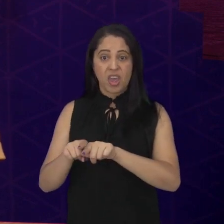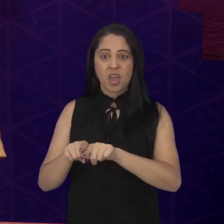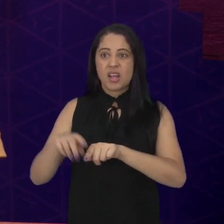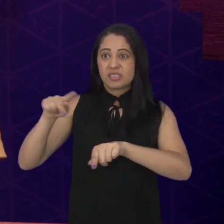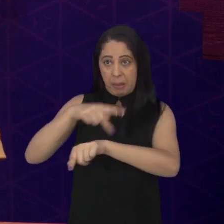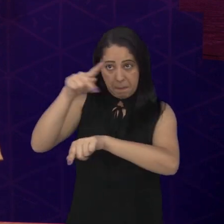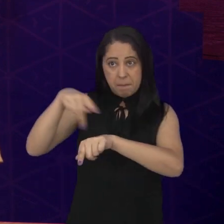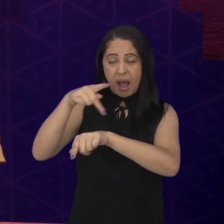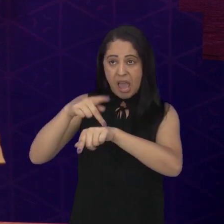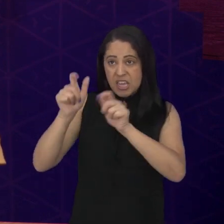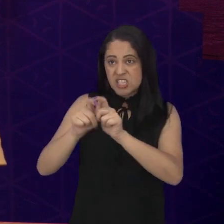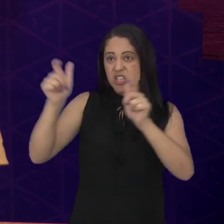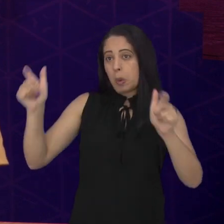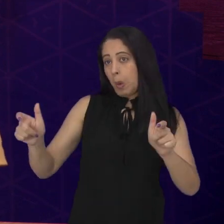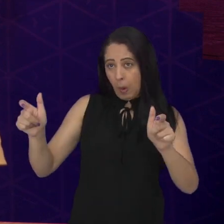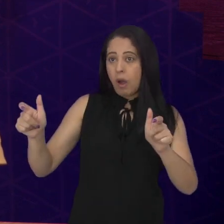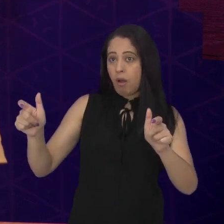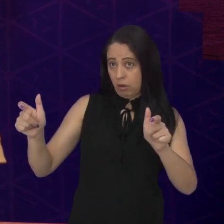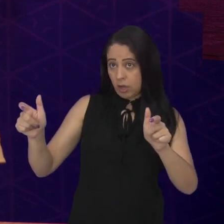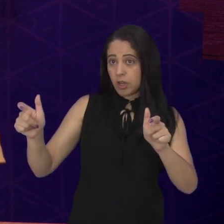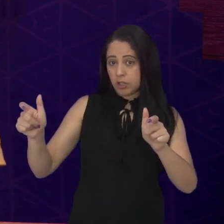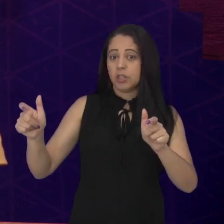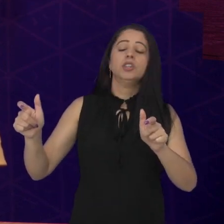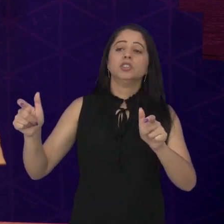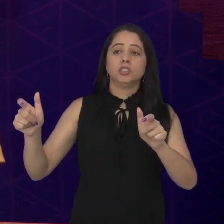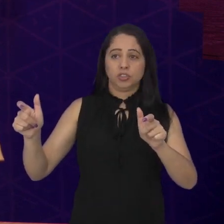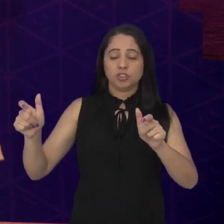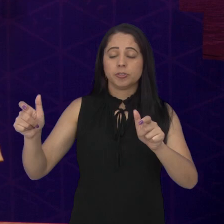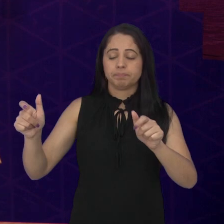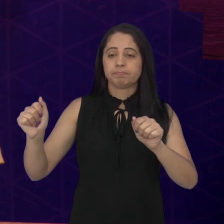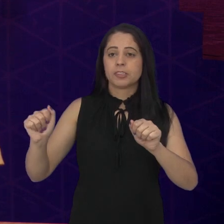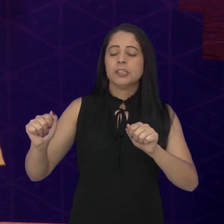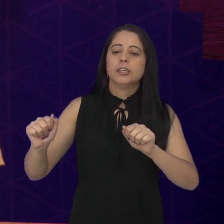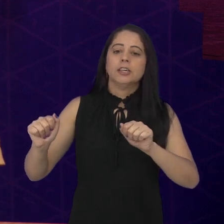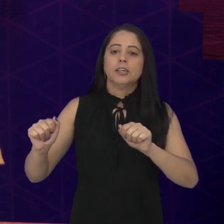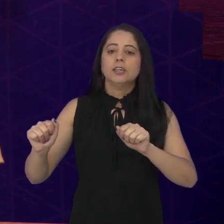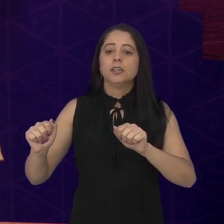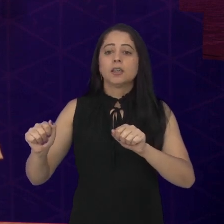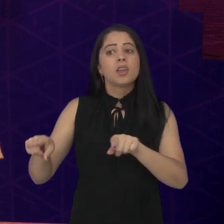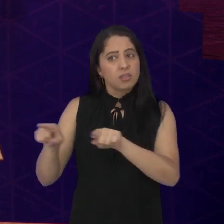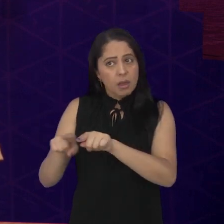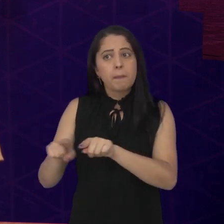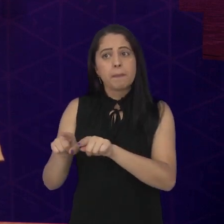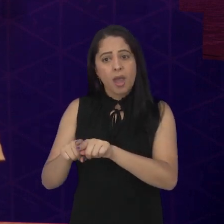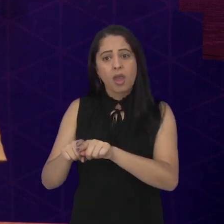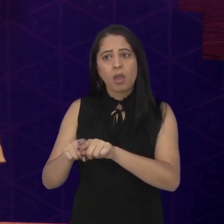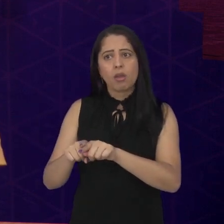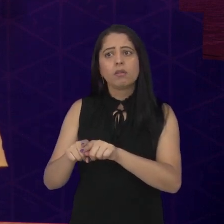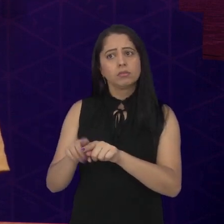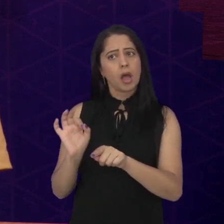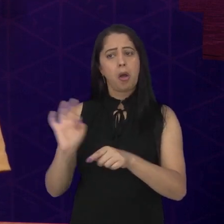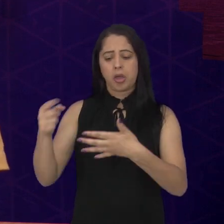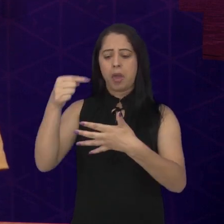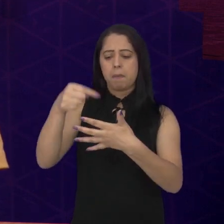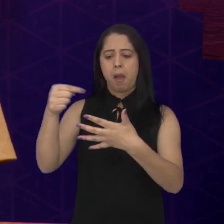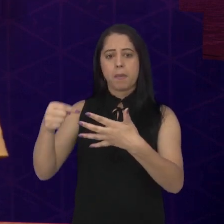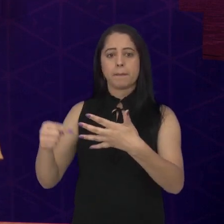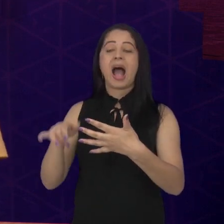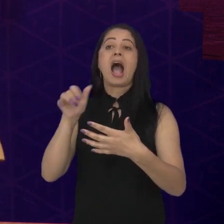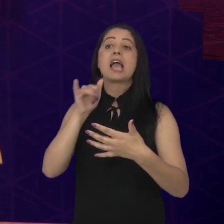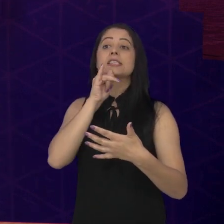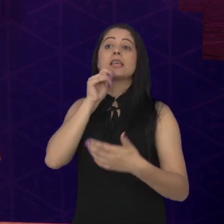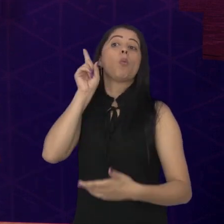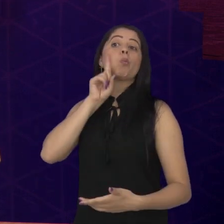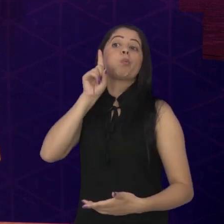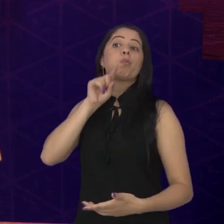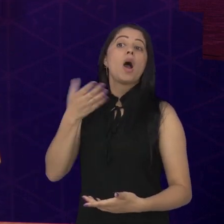países grandes, né, com a população, com bastante população, que também estão indo bem. Né? Tipo,